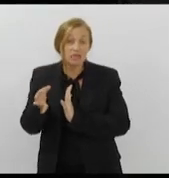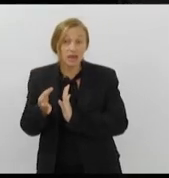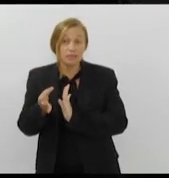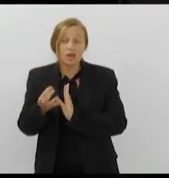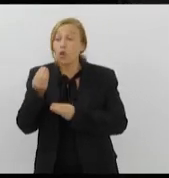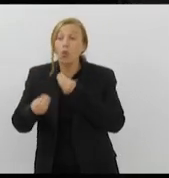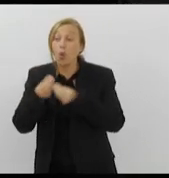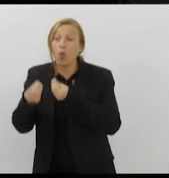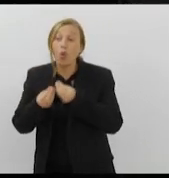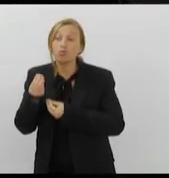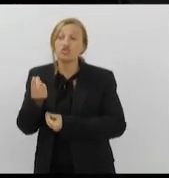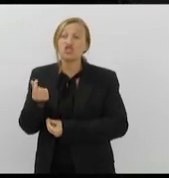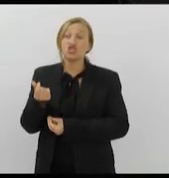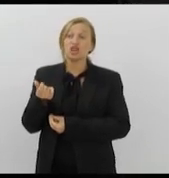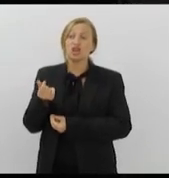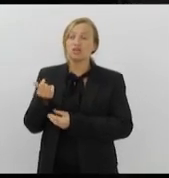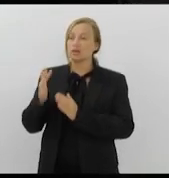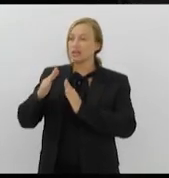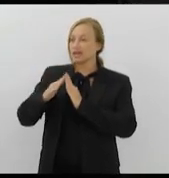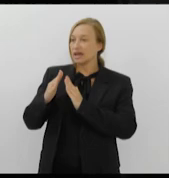dinheiro.